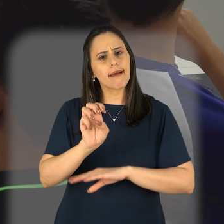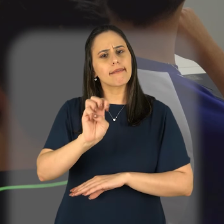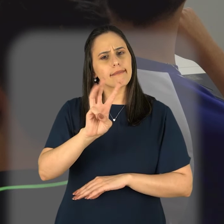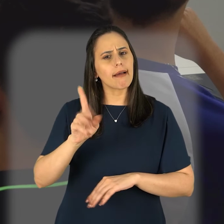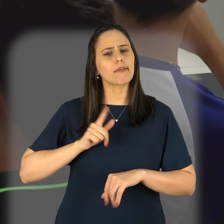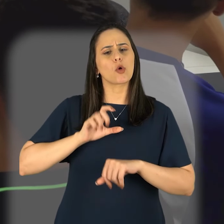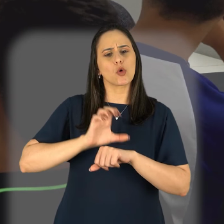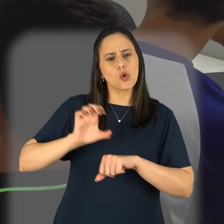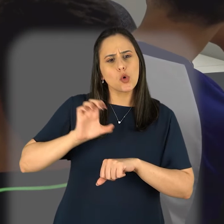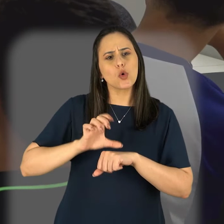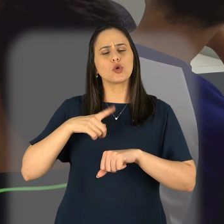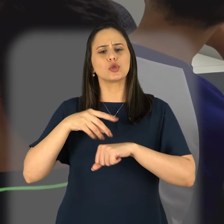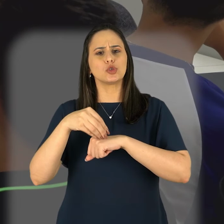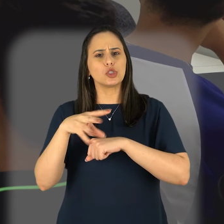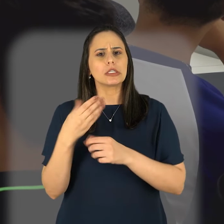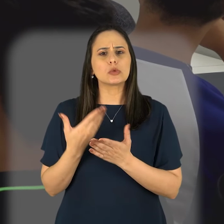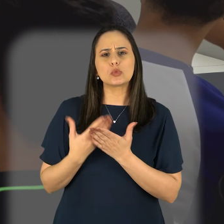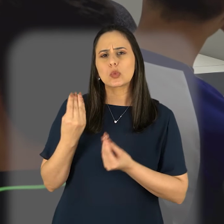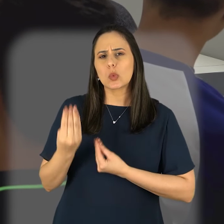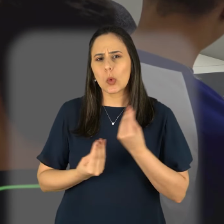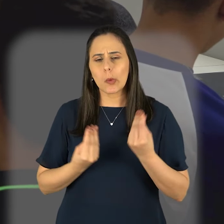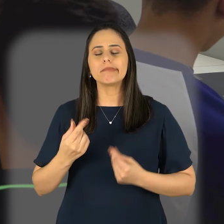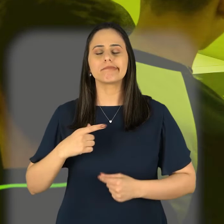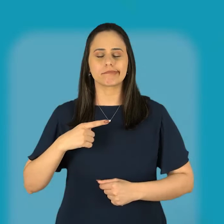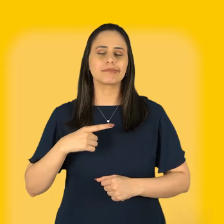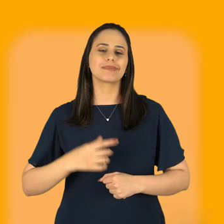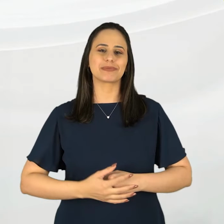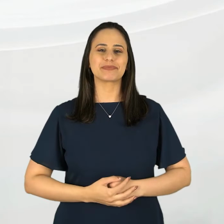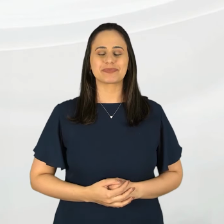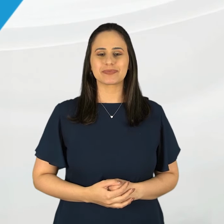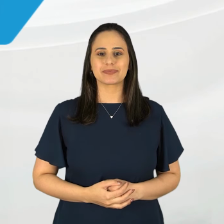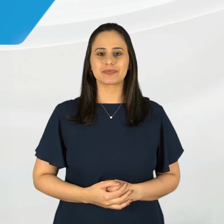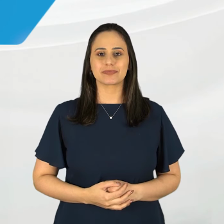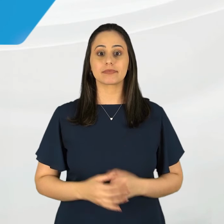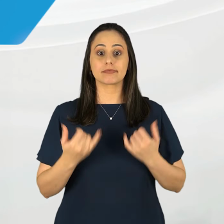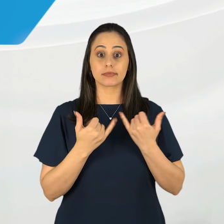no site, ver tudo que tem lá, tem curso, tem dica de como estudar.